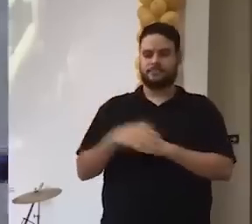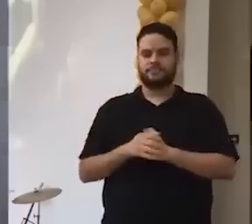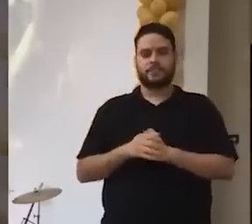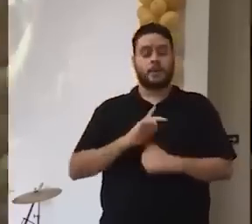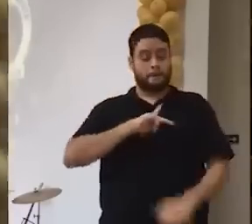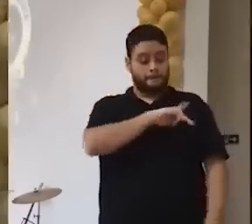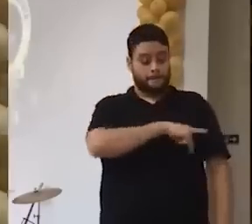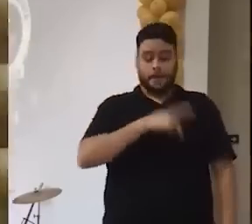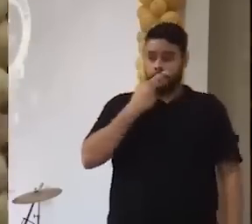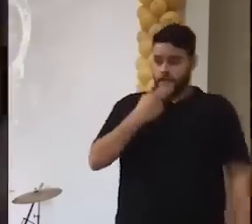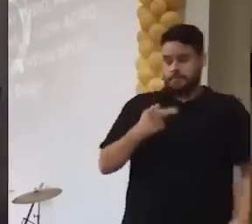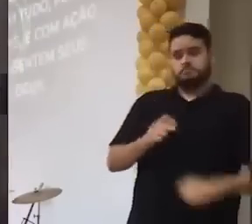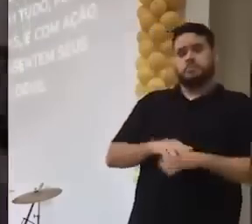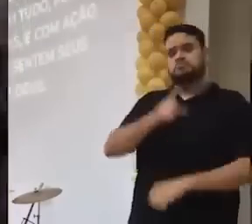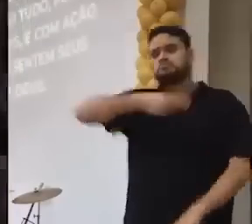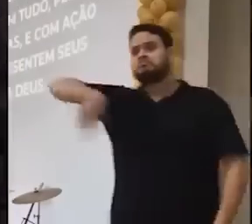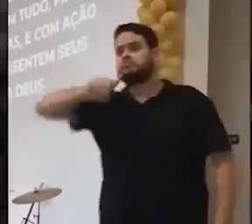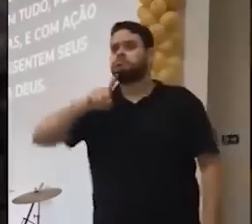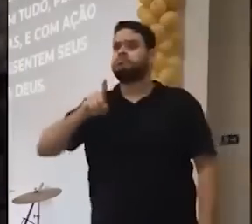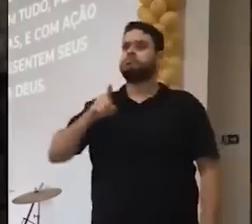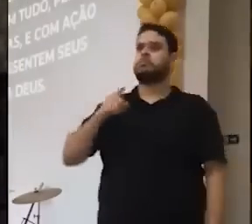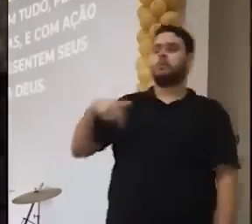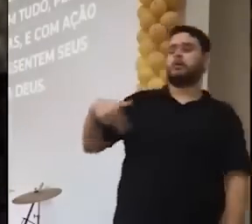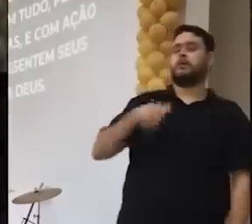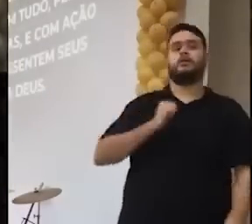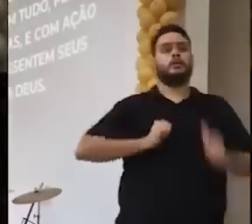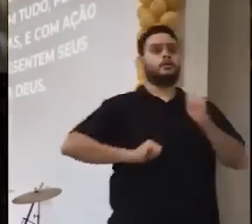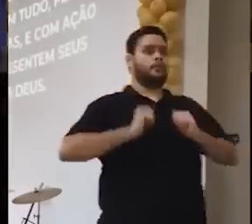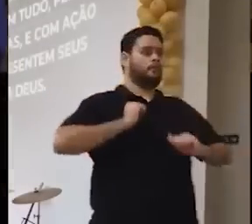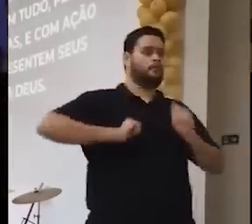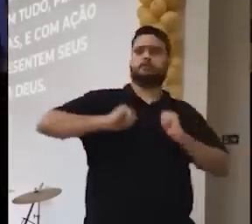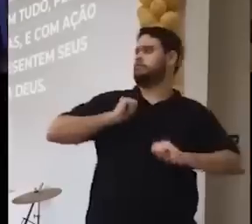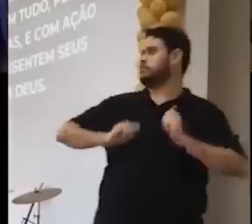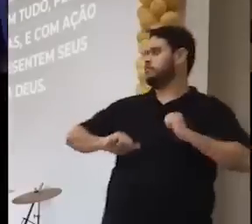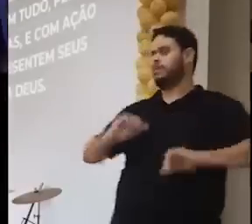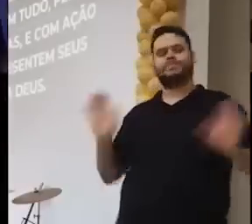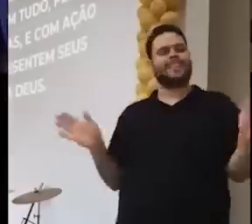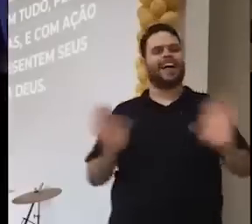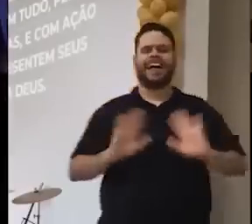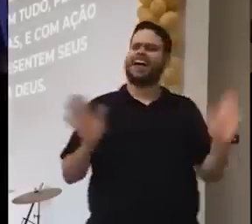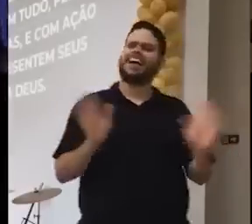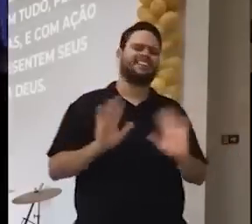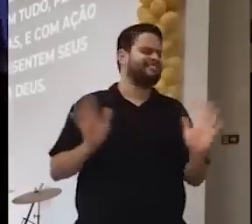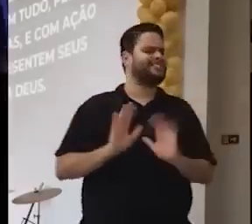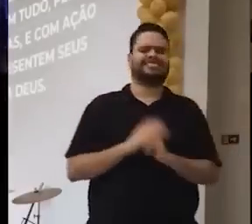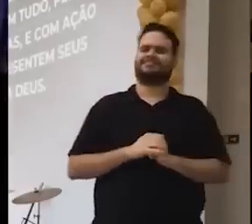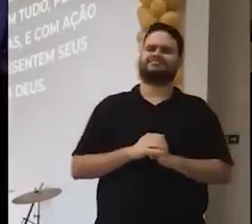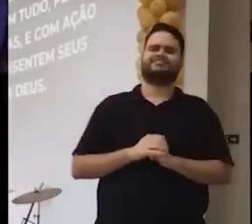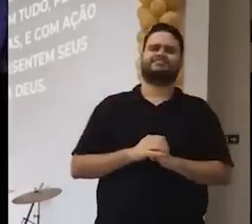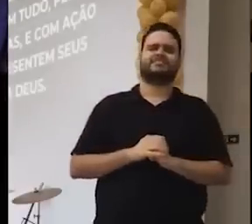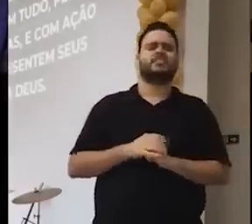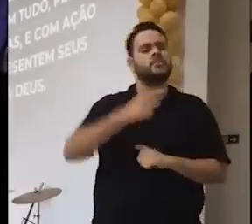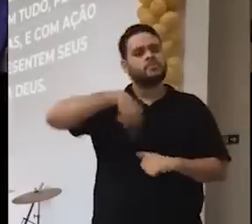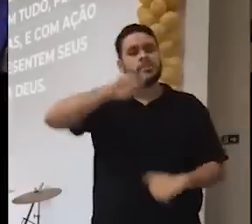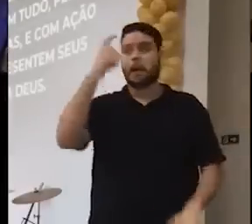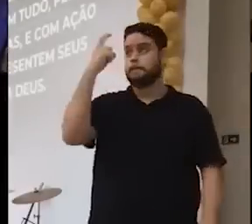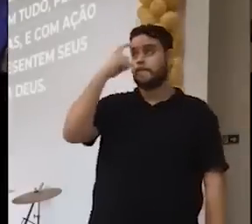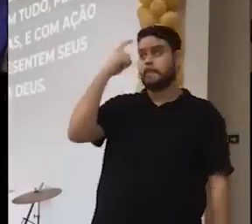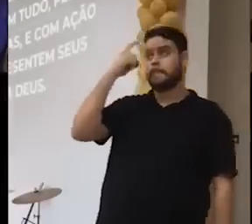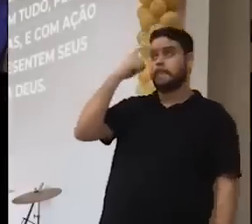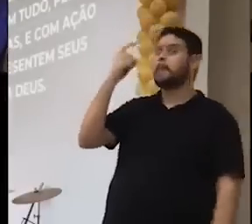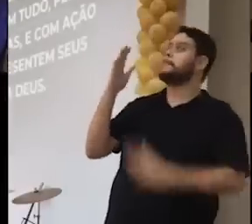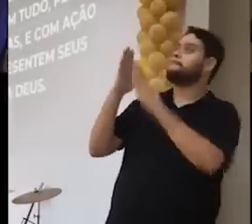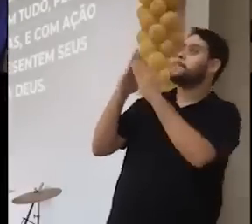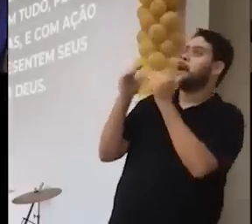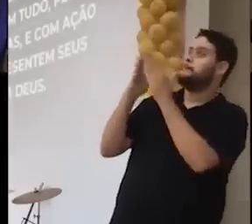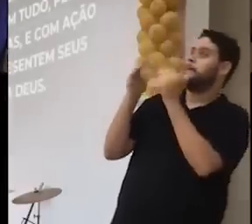assim: não andeis ansiosos de coisa alguma, em tudo, porém, sejam conhecidas diante de Deus as vossas petições, pela oração e